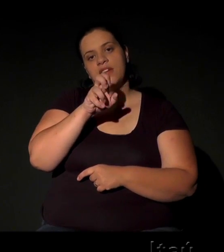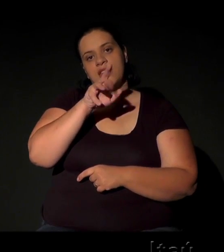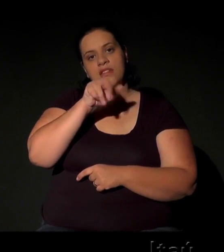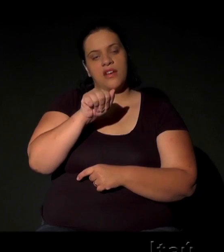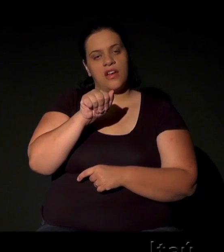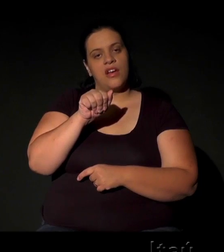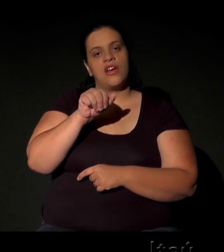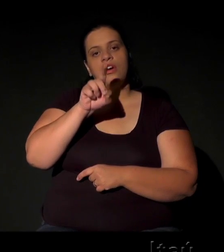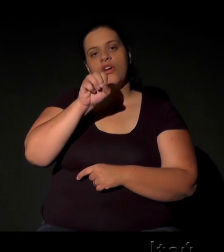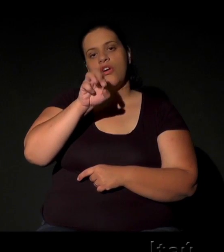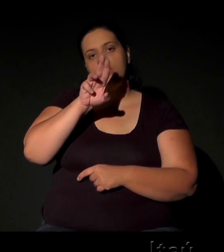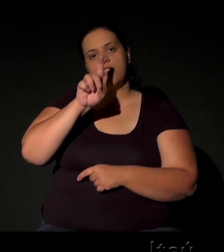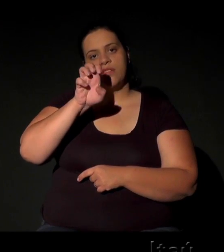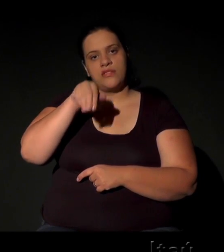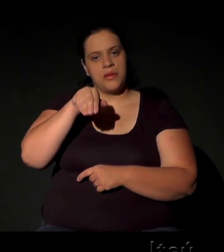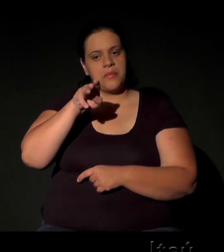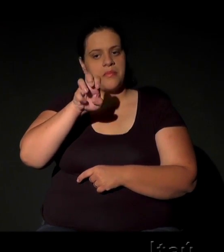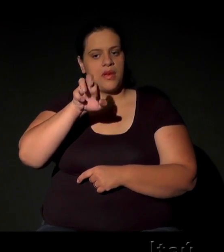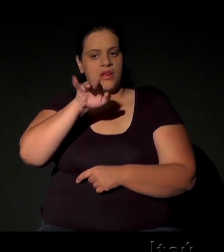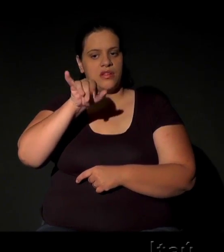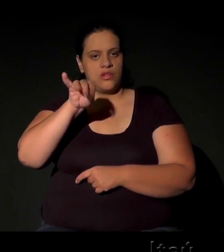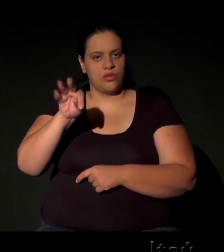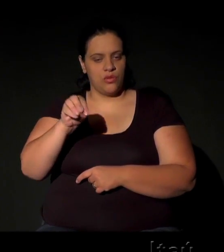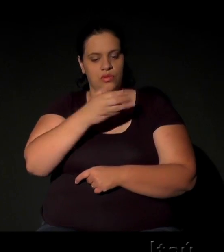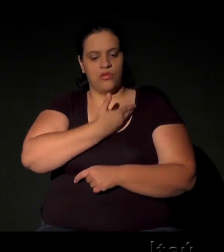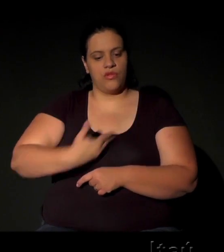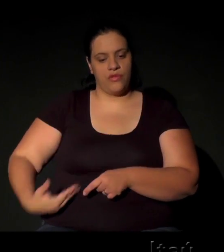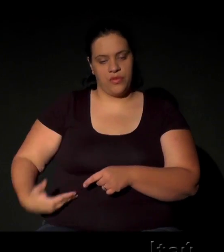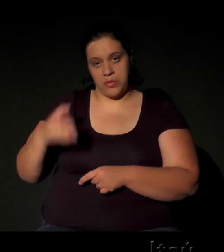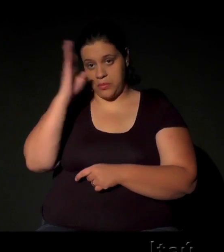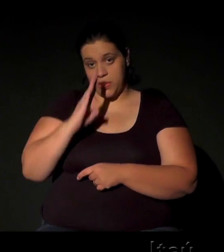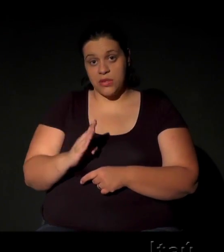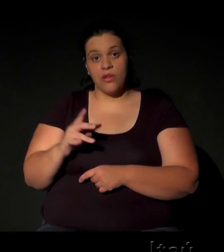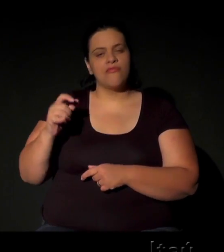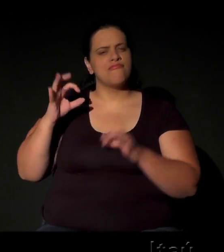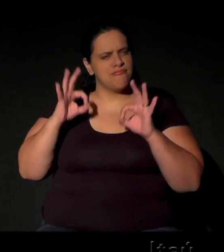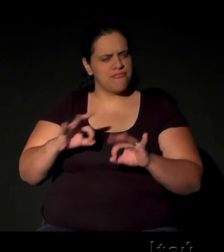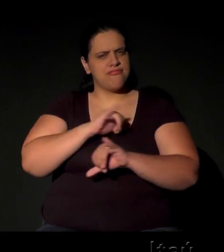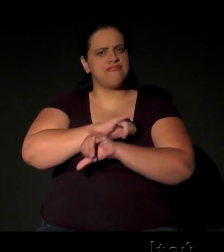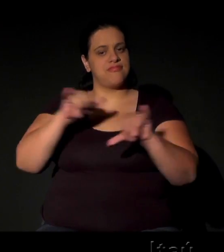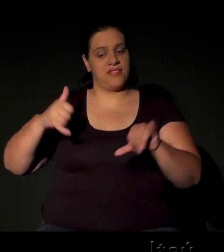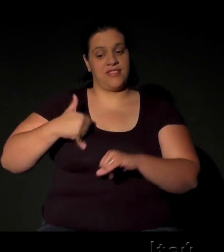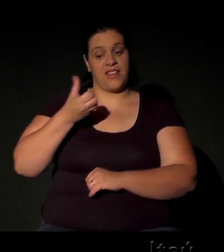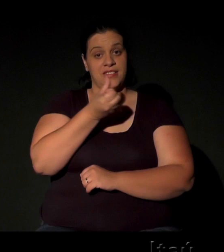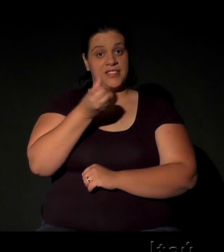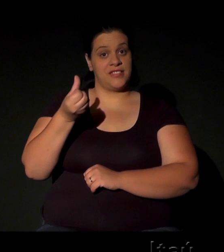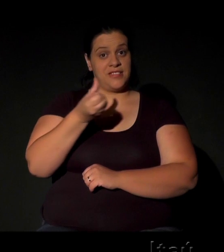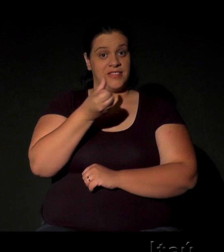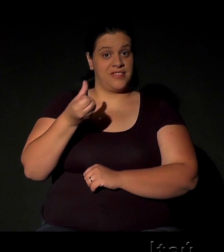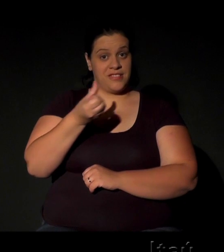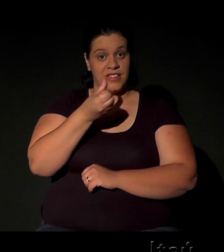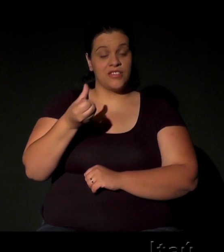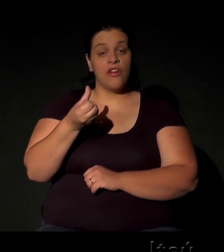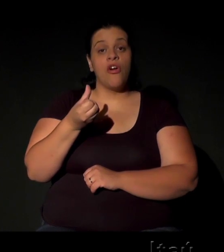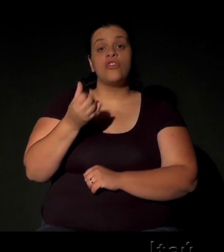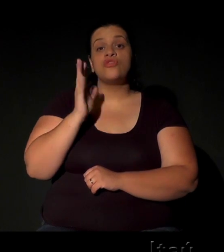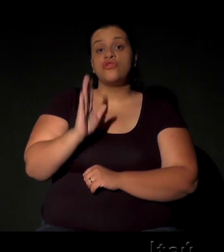brasileiro ela faz questão de dizer que tem 66 anos e desses